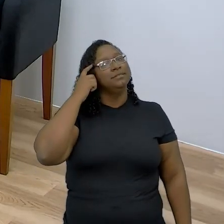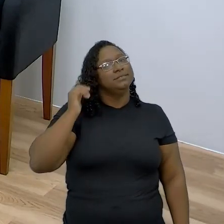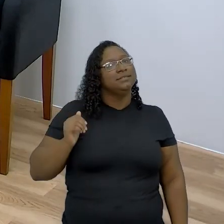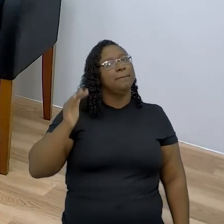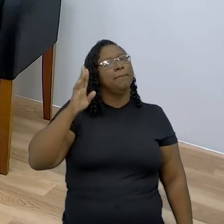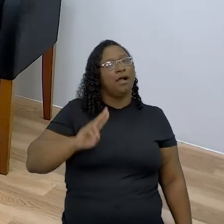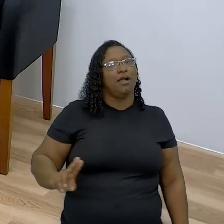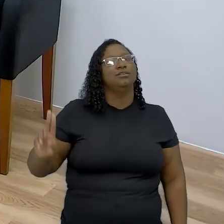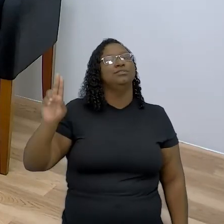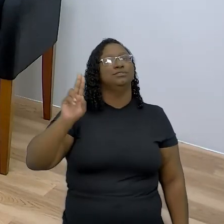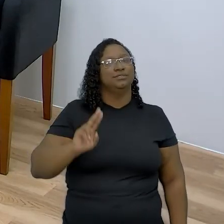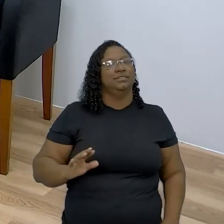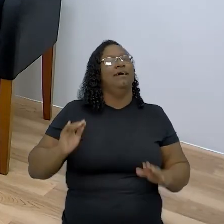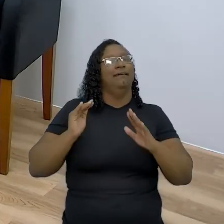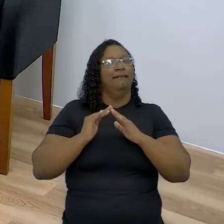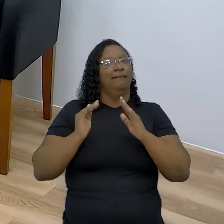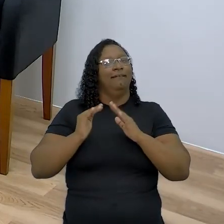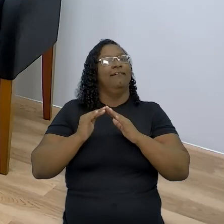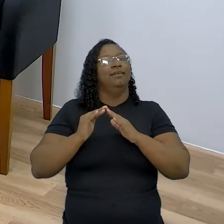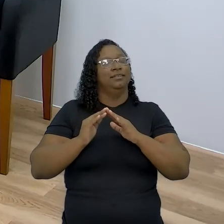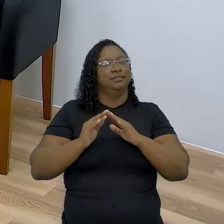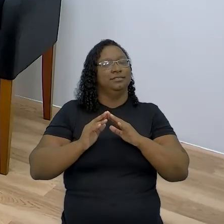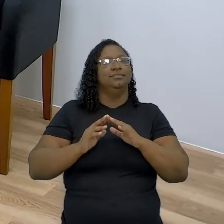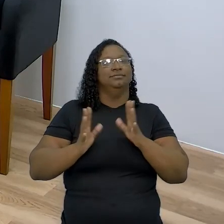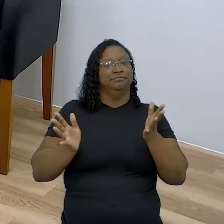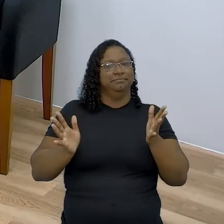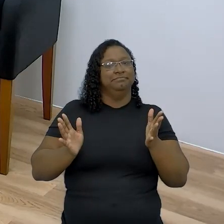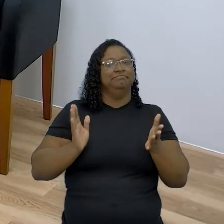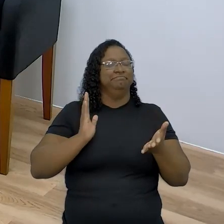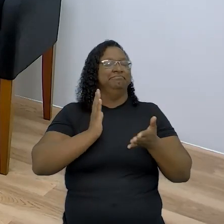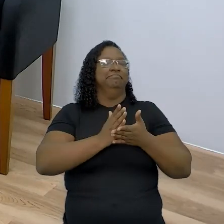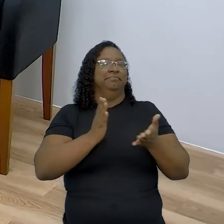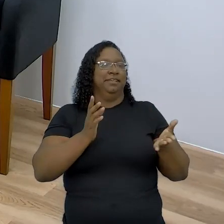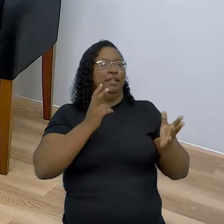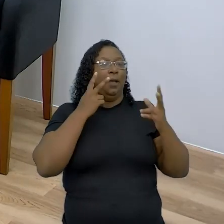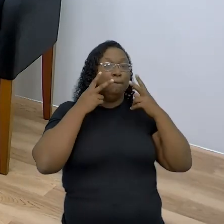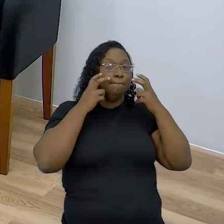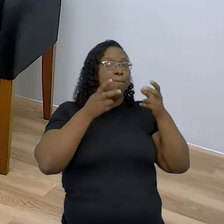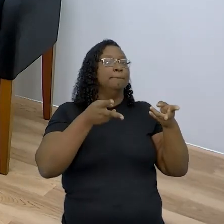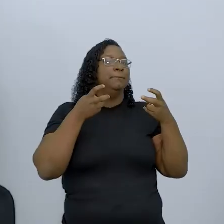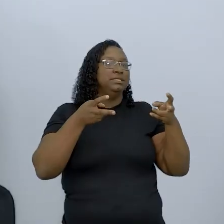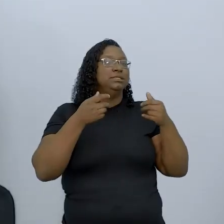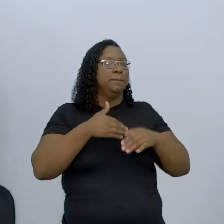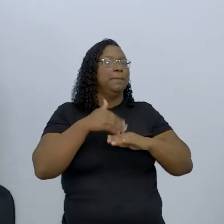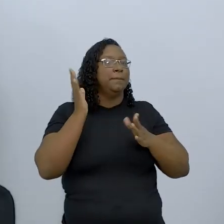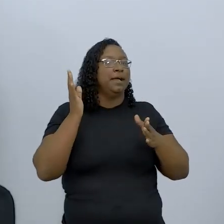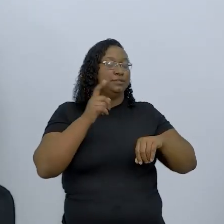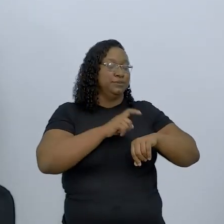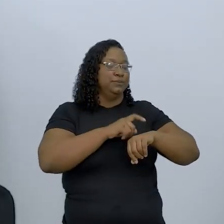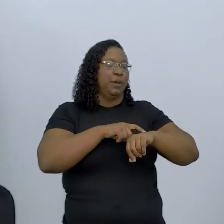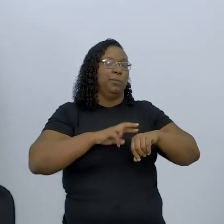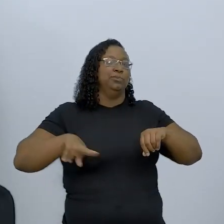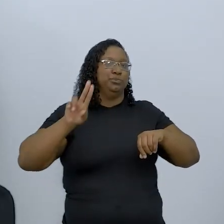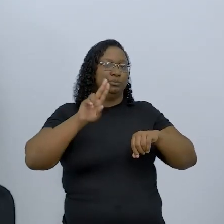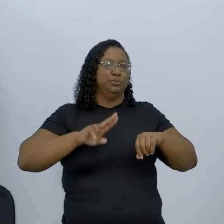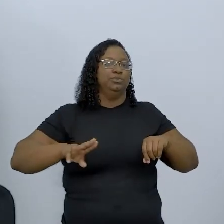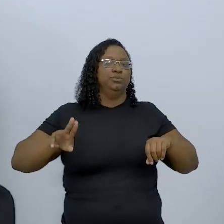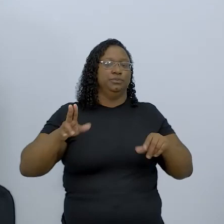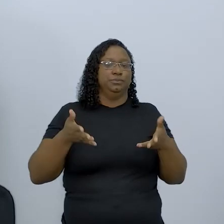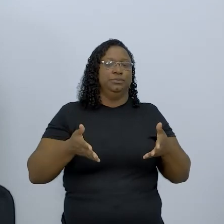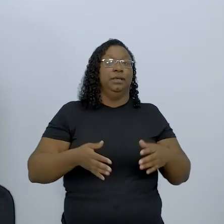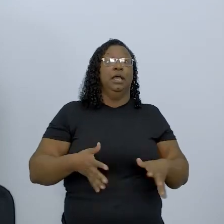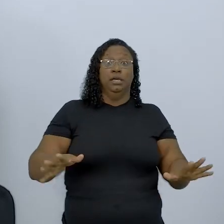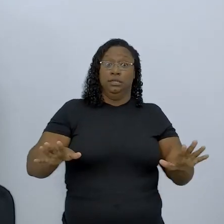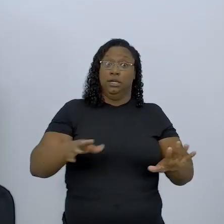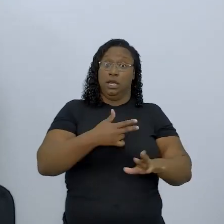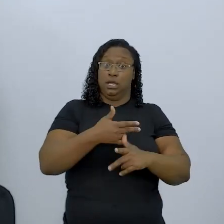casa. Essa etiqueta se agora, dá para evitar a etiqueta. Gostei disso, muito legal. Obrigada mesmo pelo convite. Vai diminuir o tempo, né? E evitar as coisas que fornecem